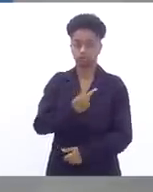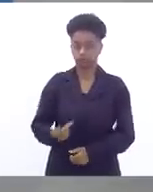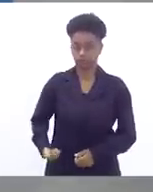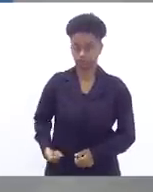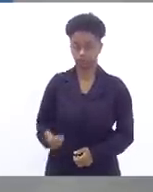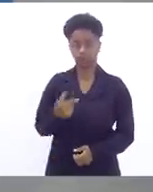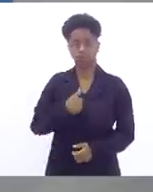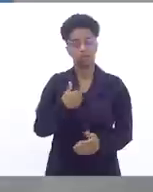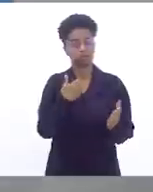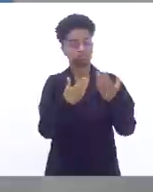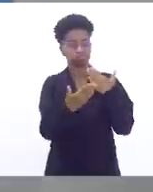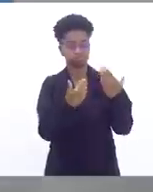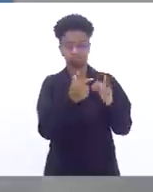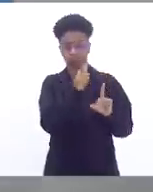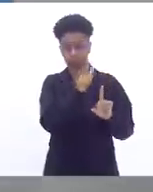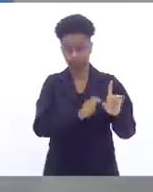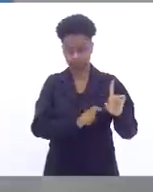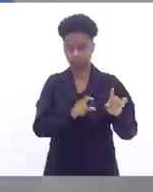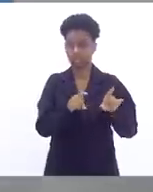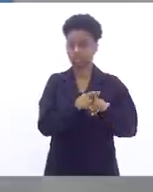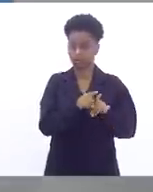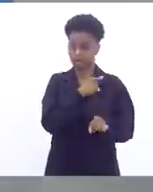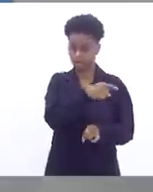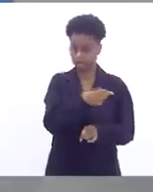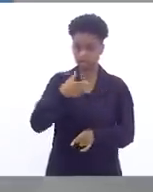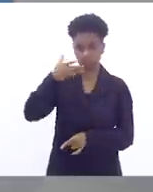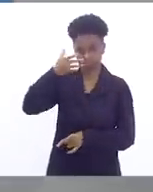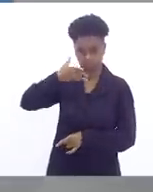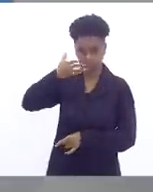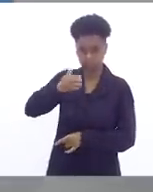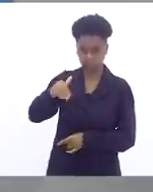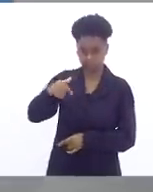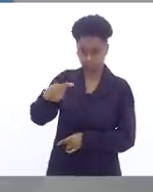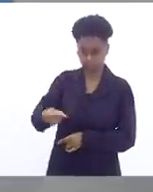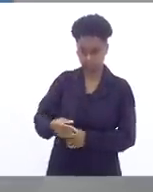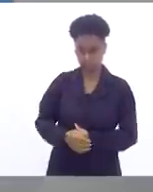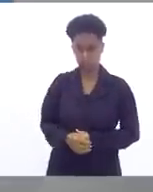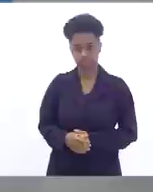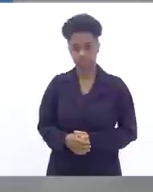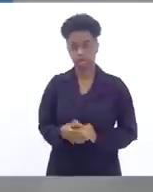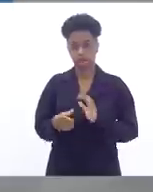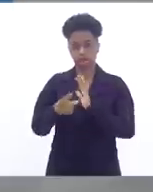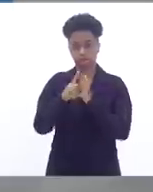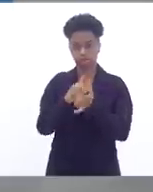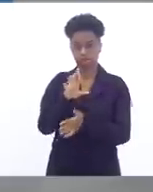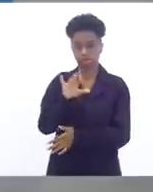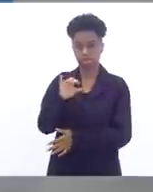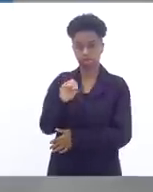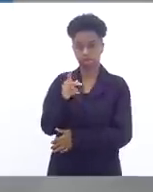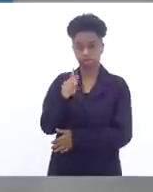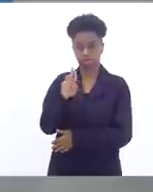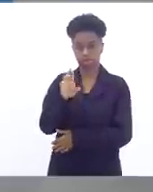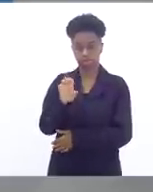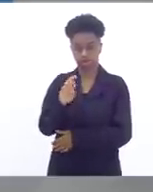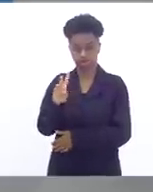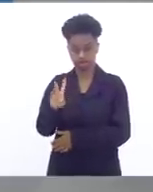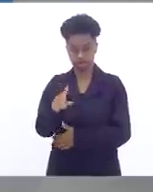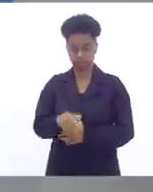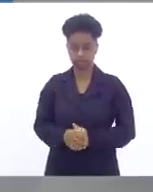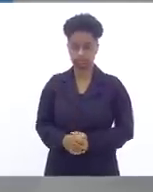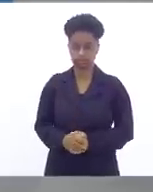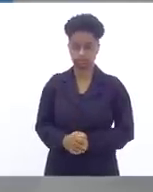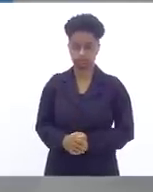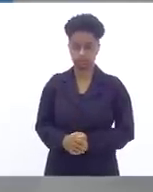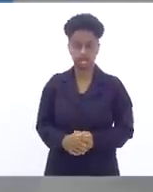de conversar com Márcio Garcia e ele também vai fazer a sua consideração antes do Rio previdência é ele teve